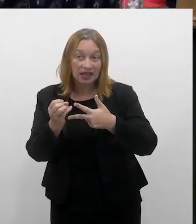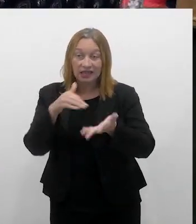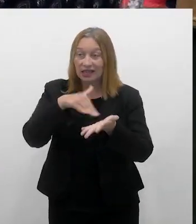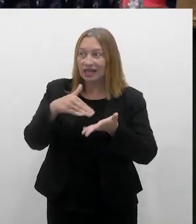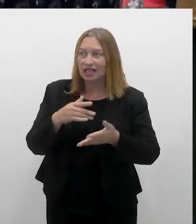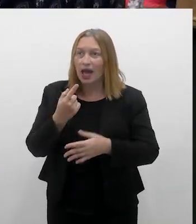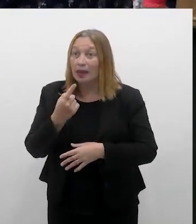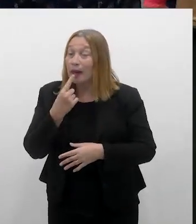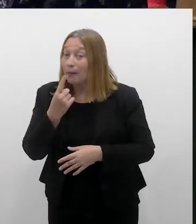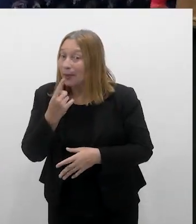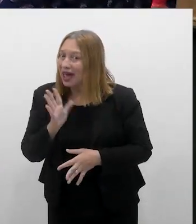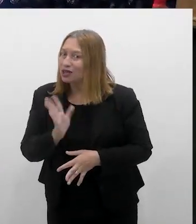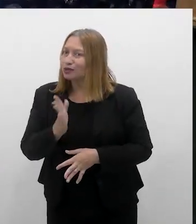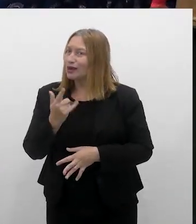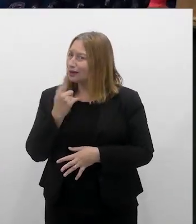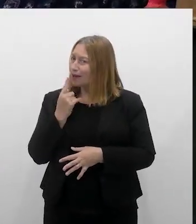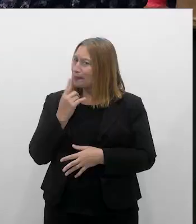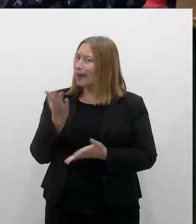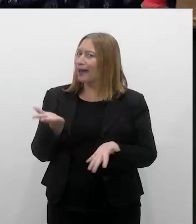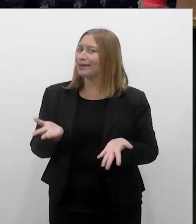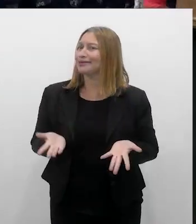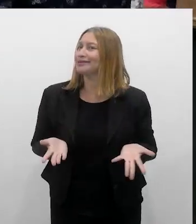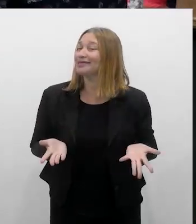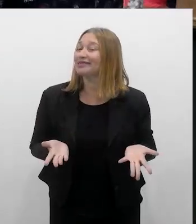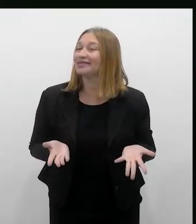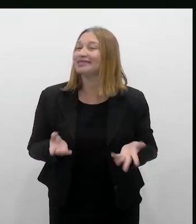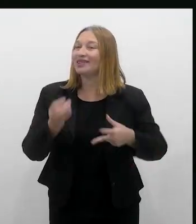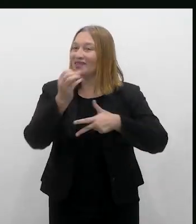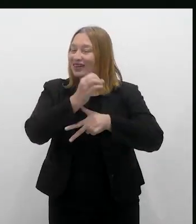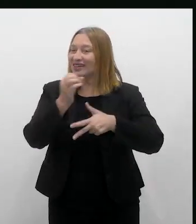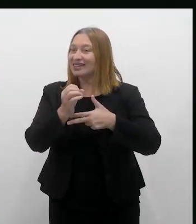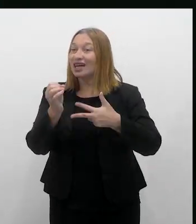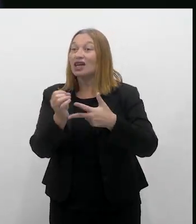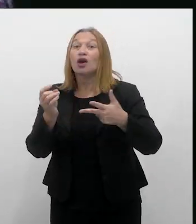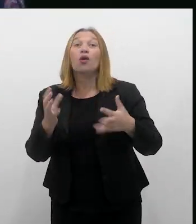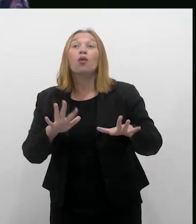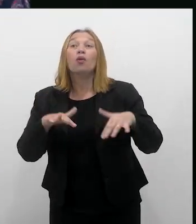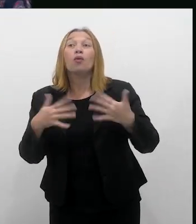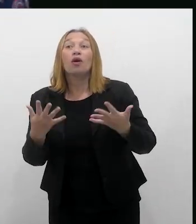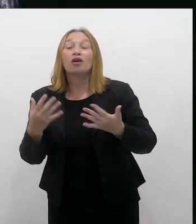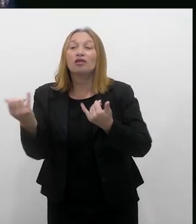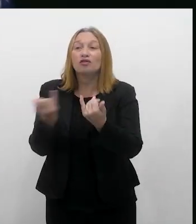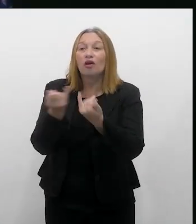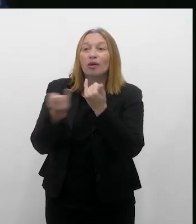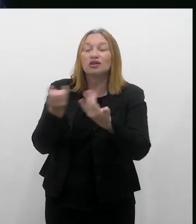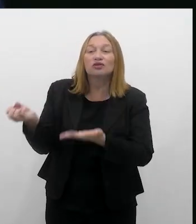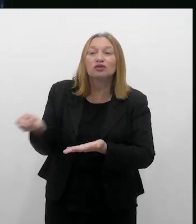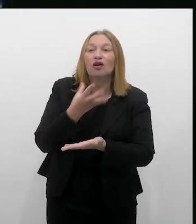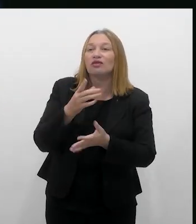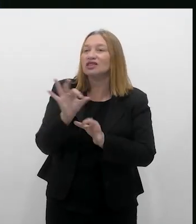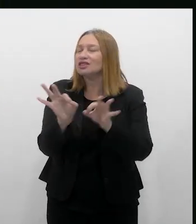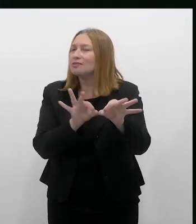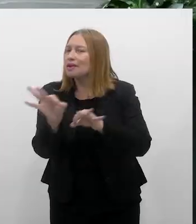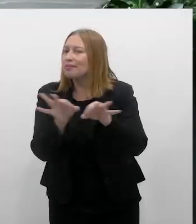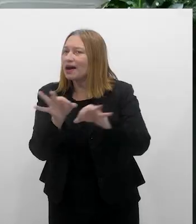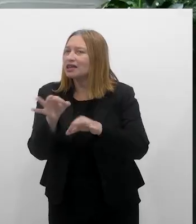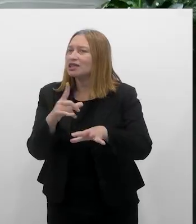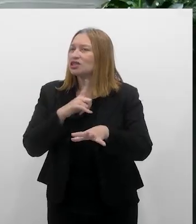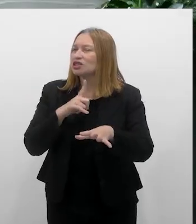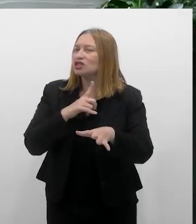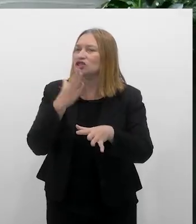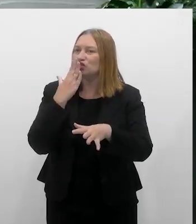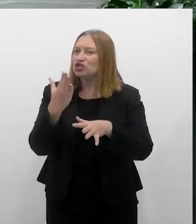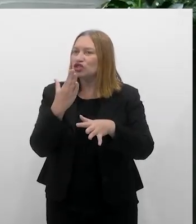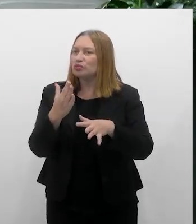Enem, secretária? Tá chegando. Vamos falar? Tá chegando o Enem. E quais são as novidades? O que vocês estão preparando? Porque vocês